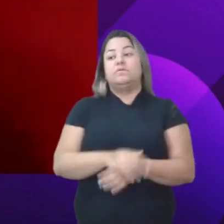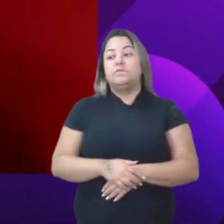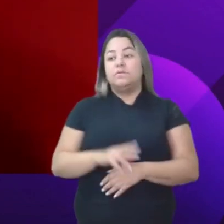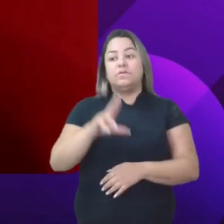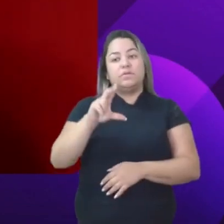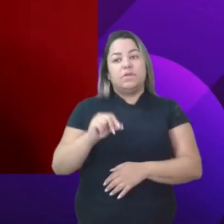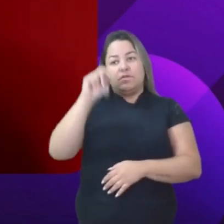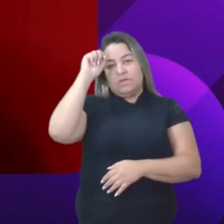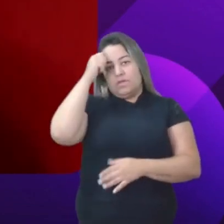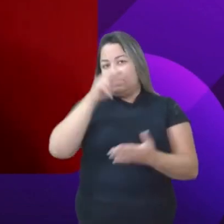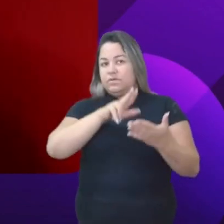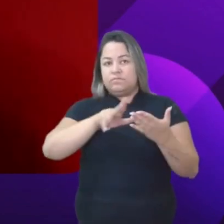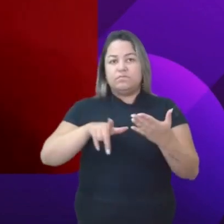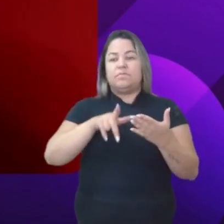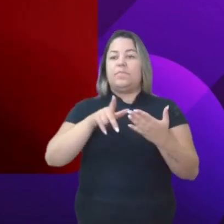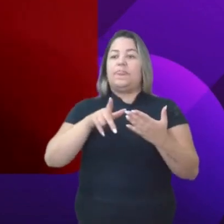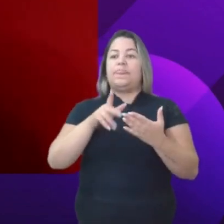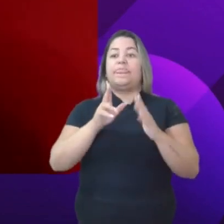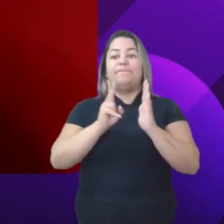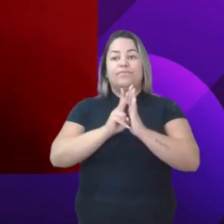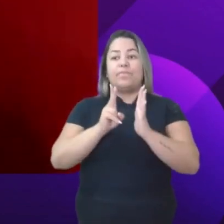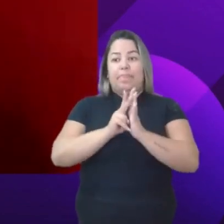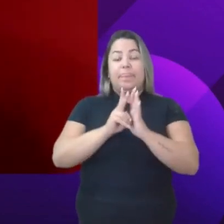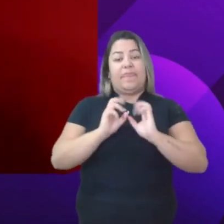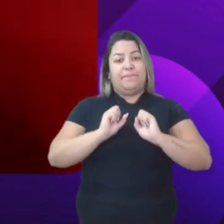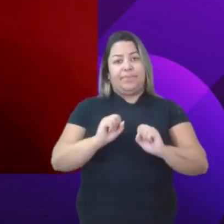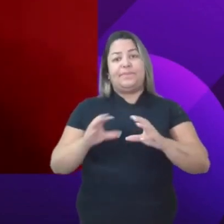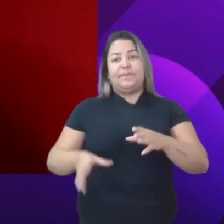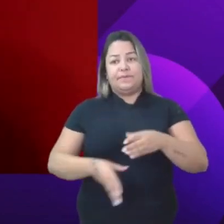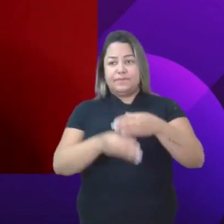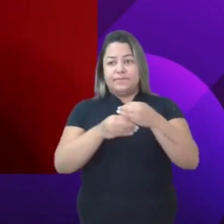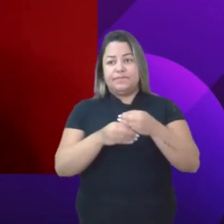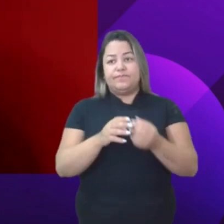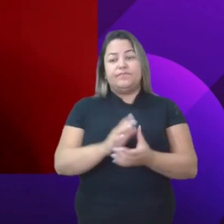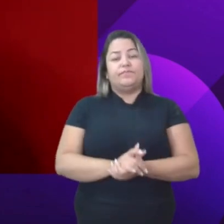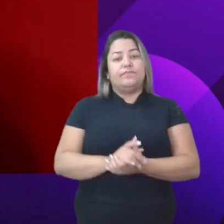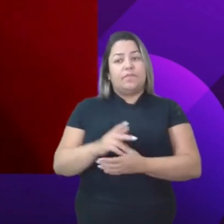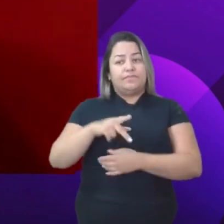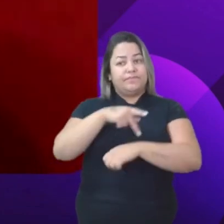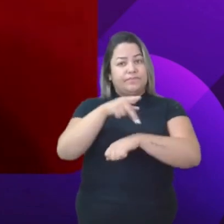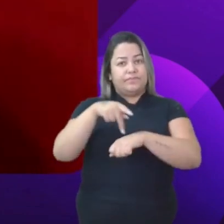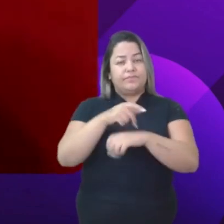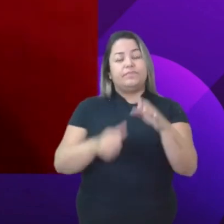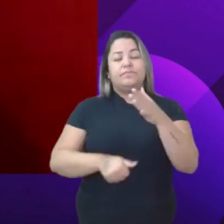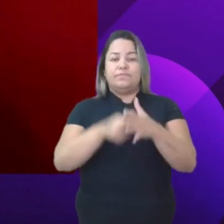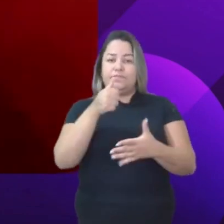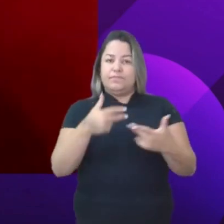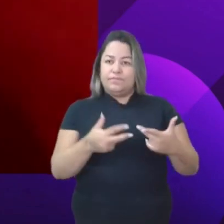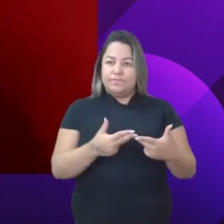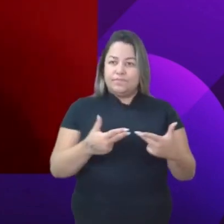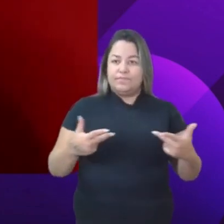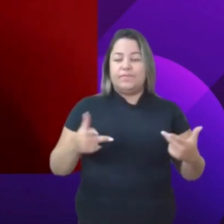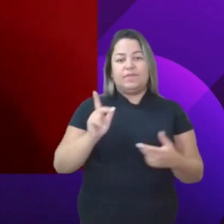não negras, indígenas, podemos contribuir com a história do nosso país. Primeira coisa é que a